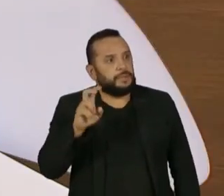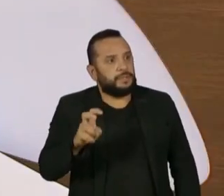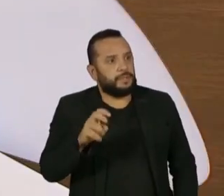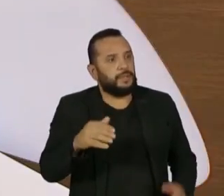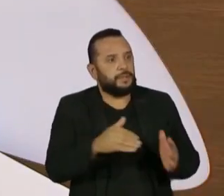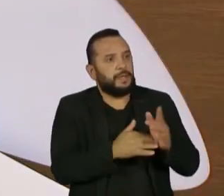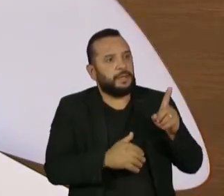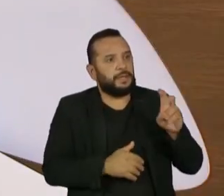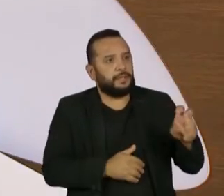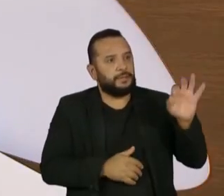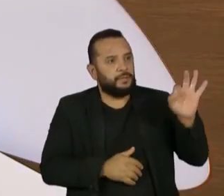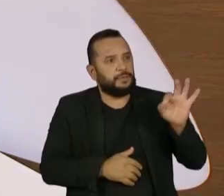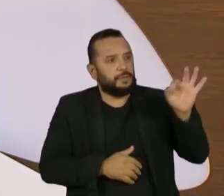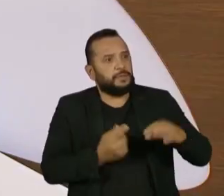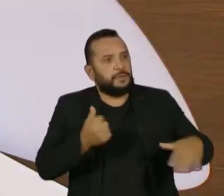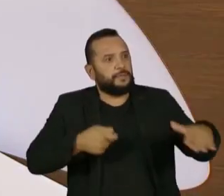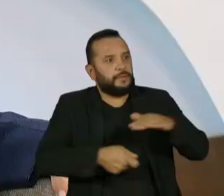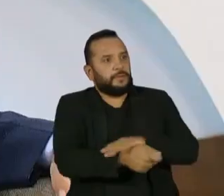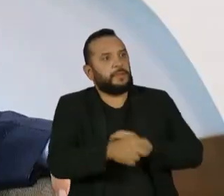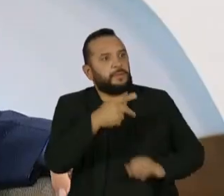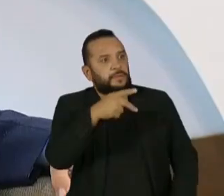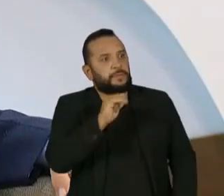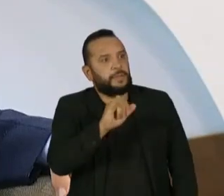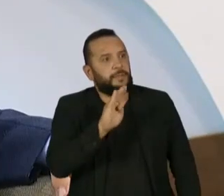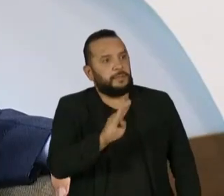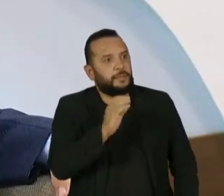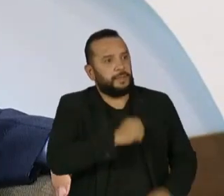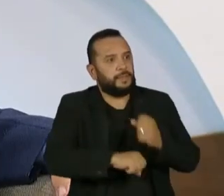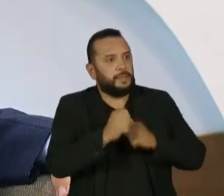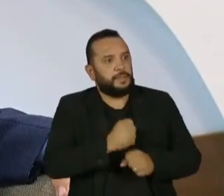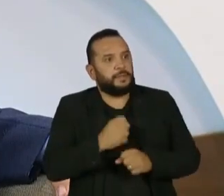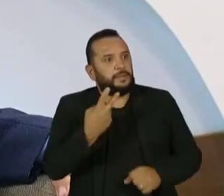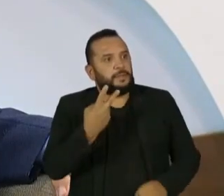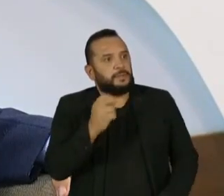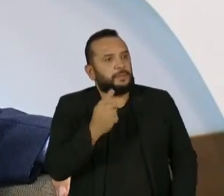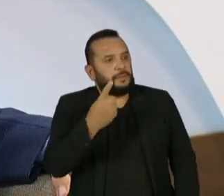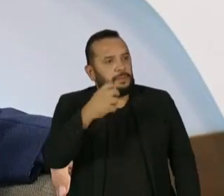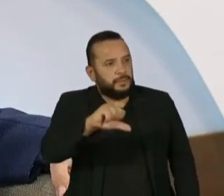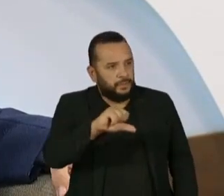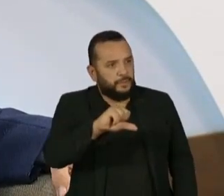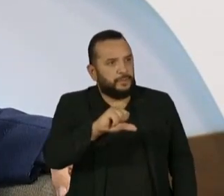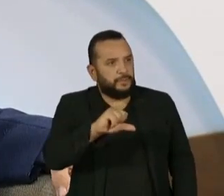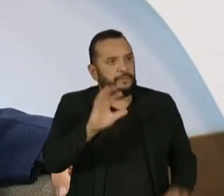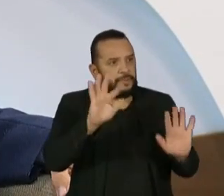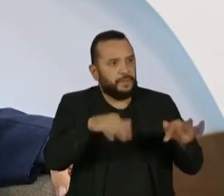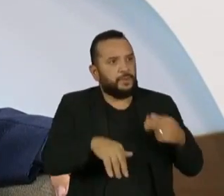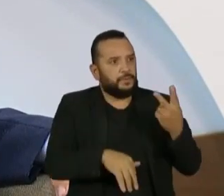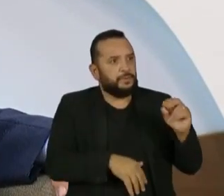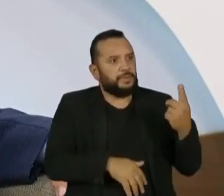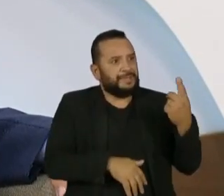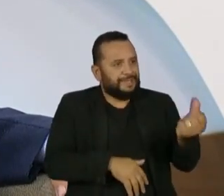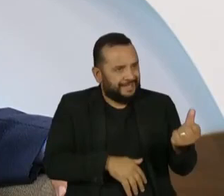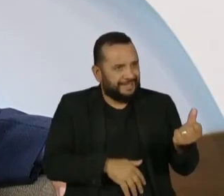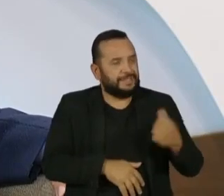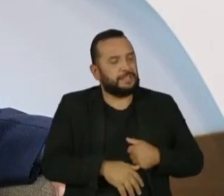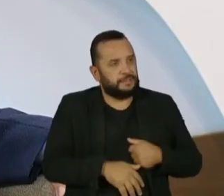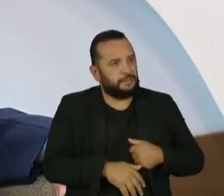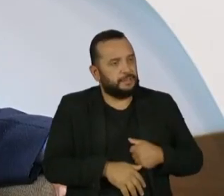15% de investimento em relação ao PIB em 2017, final de 2016, e chegamos ao